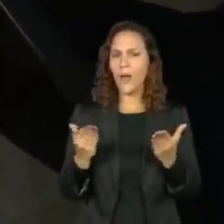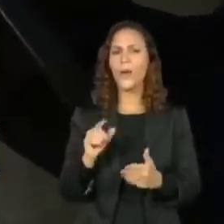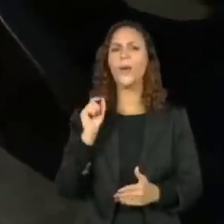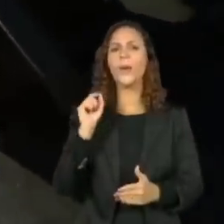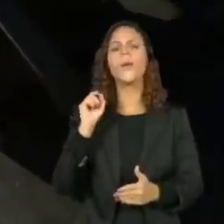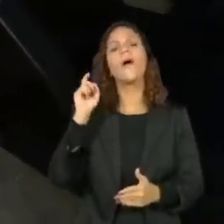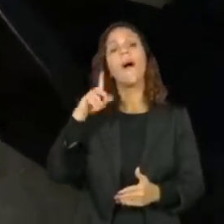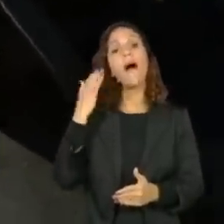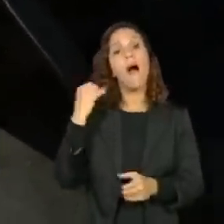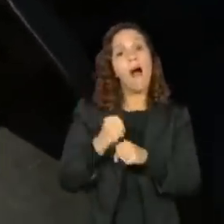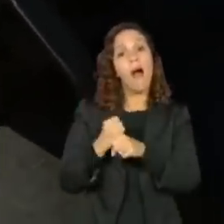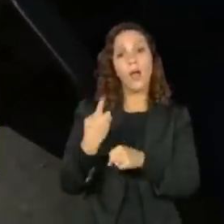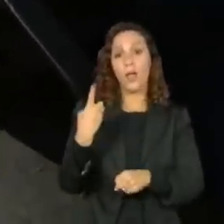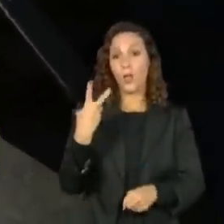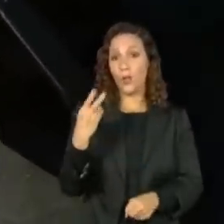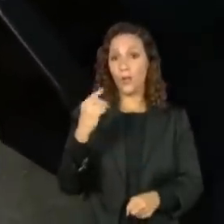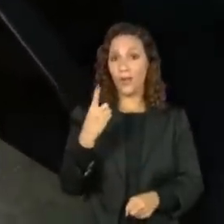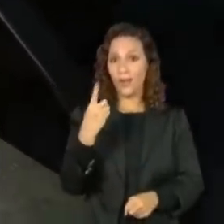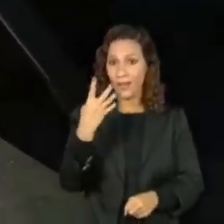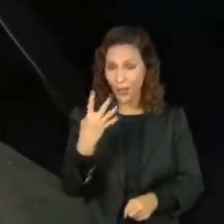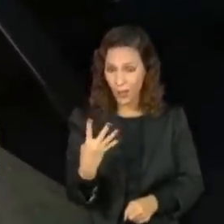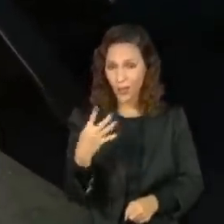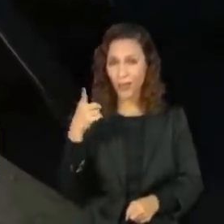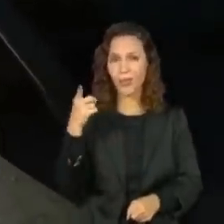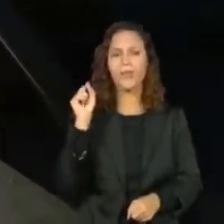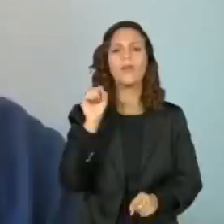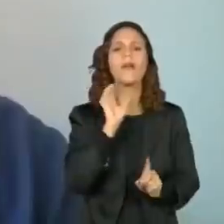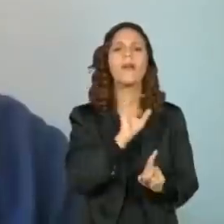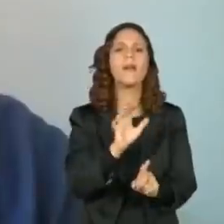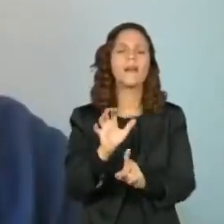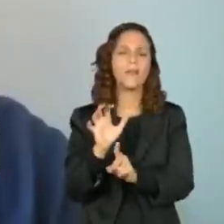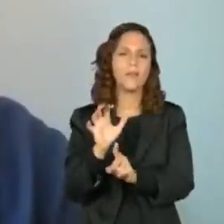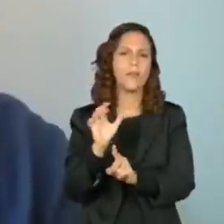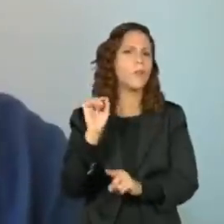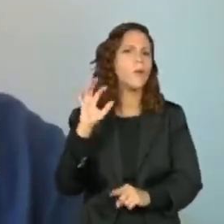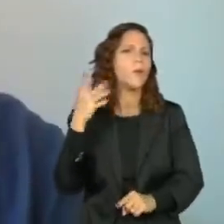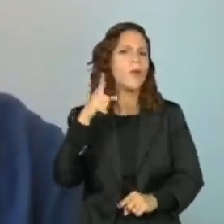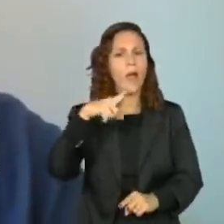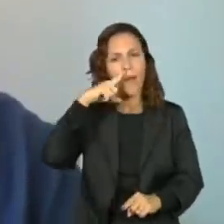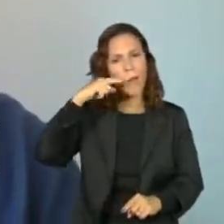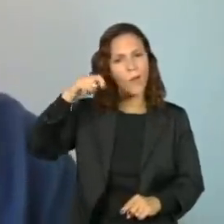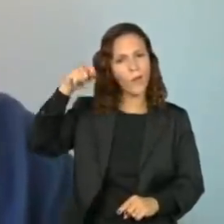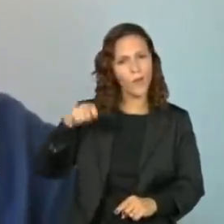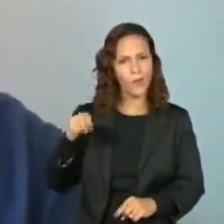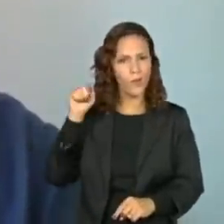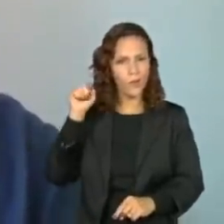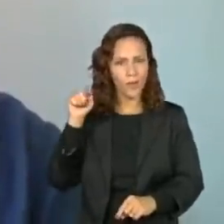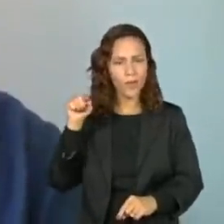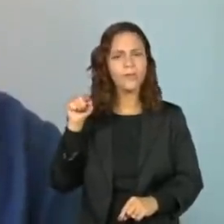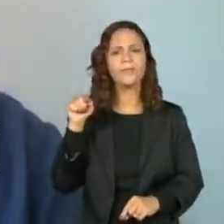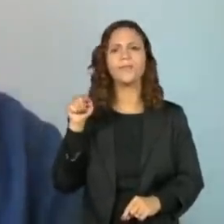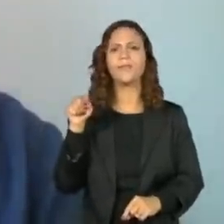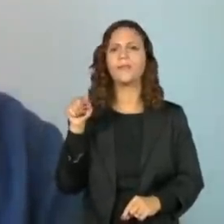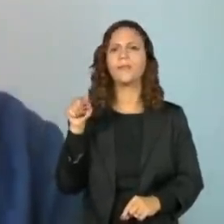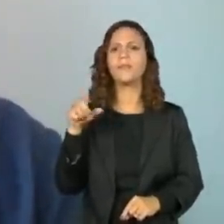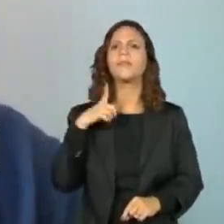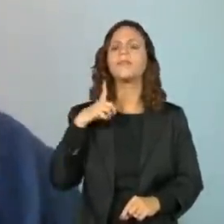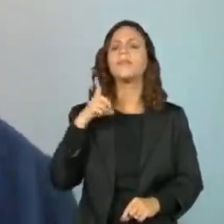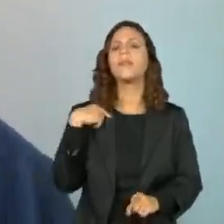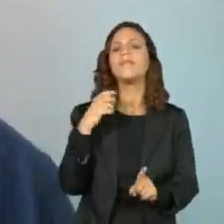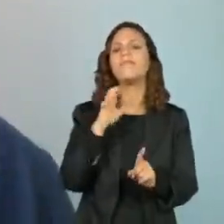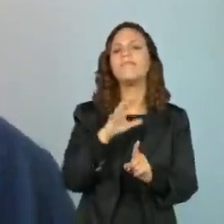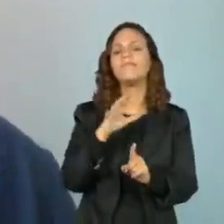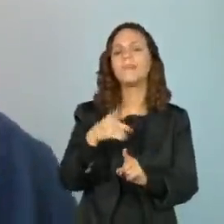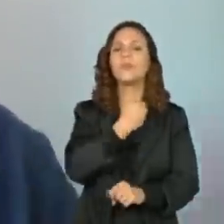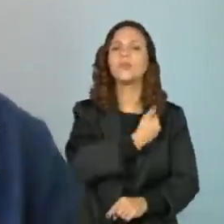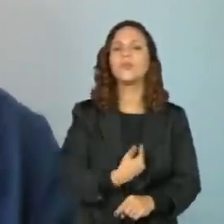até 2014 e as consequências dos eventos de 2014 na Ucrânia. 2014 é uma realidade política que leva à derrubada